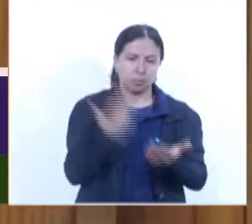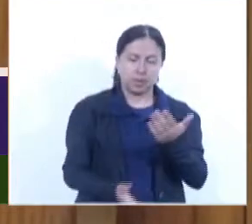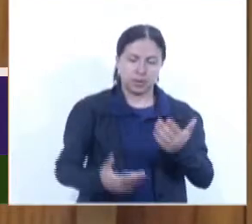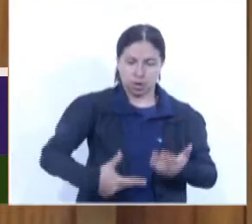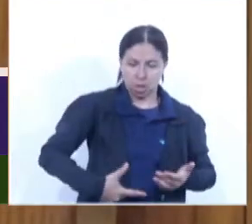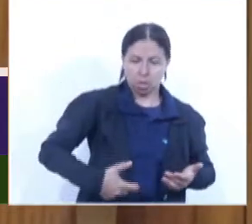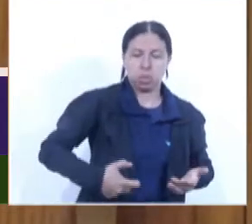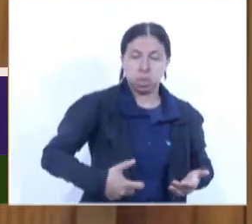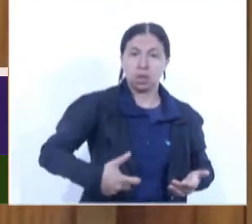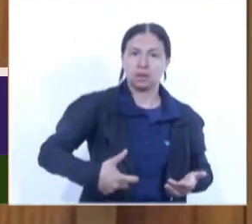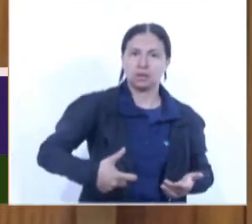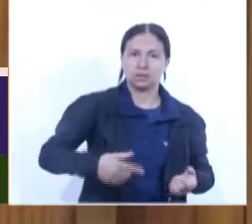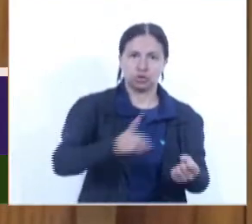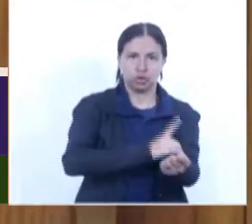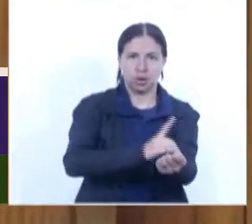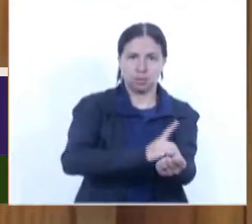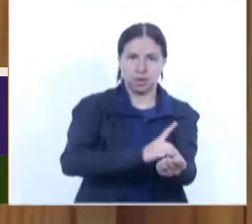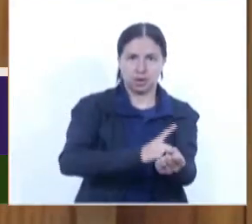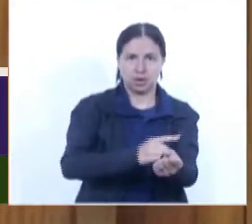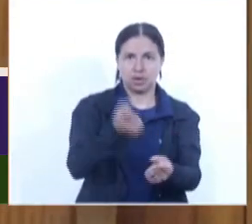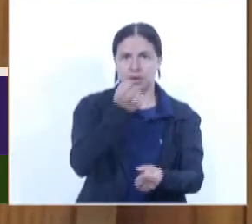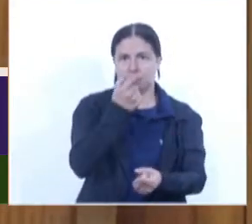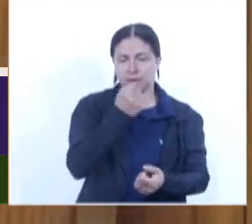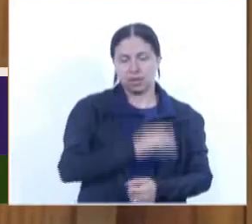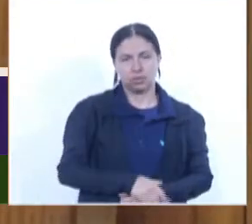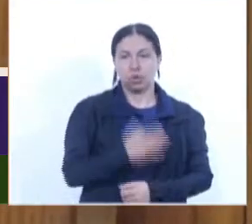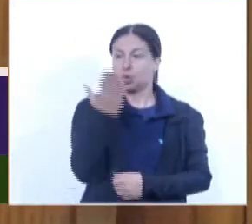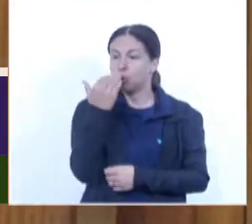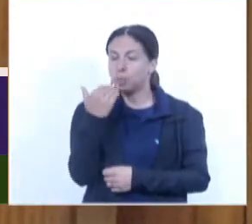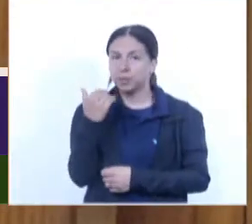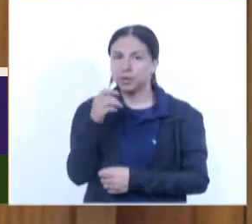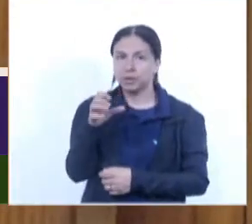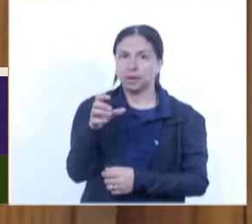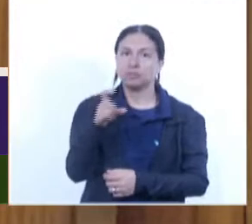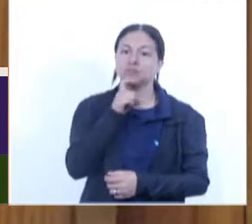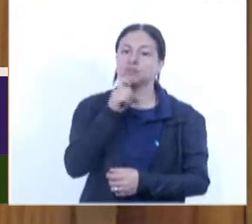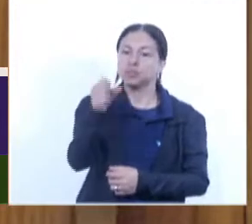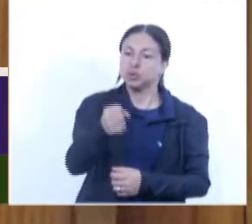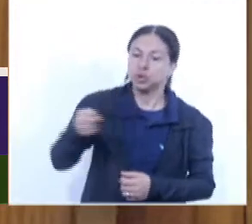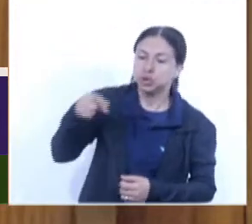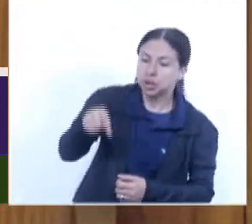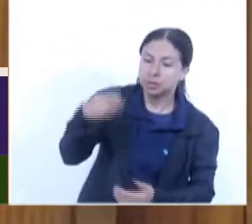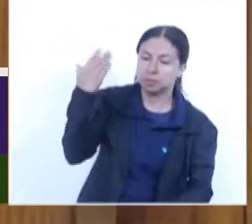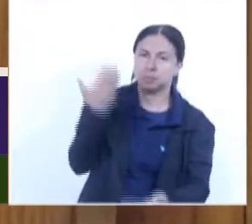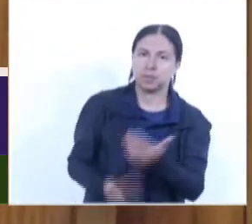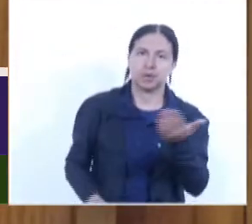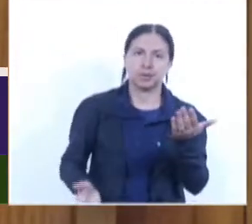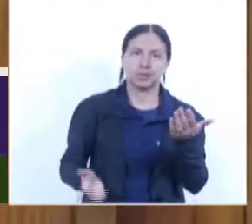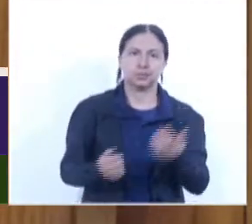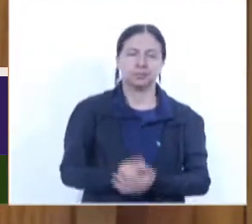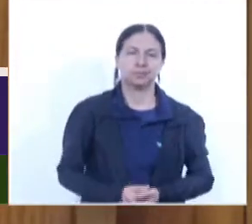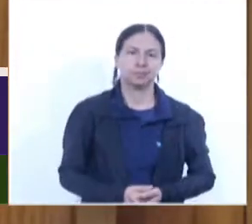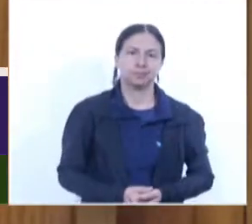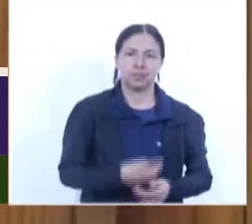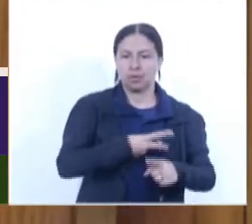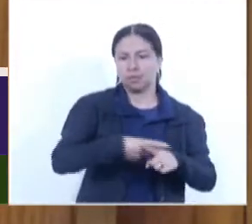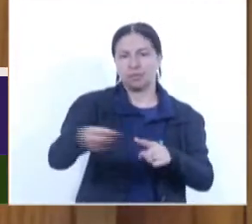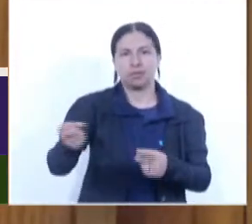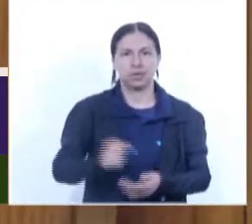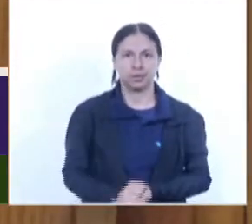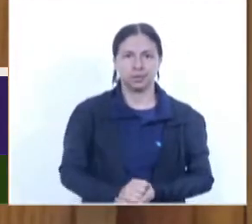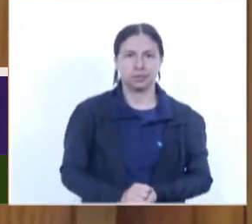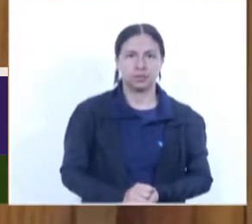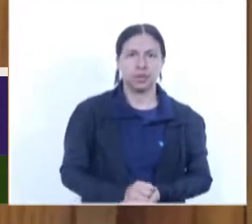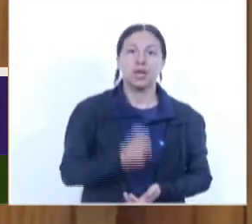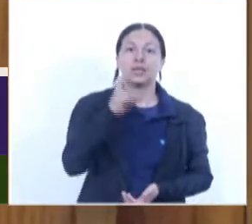geladeira tem que manter comer as pessoas estão perdendo alimentos Comerciantes estão tendo prejuízos esses dias ficaram mais de 5 horas sem energia durante o dia